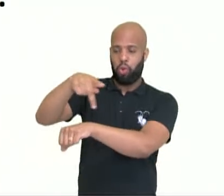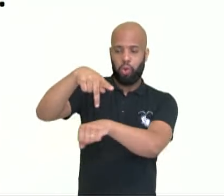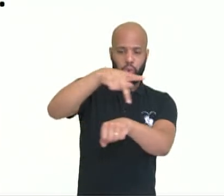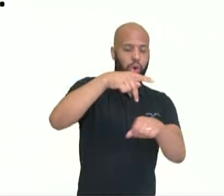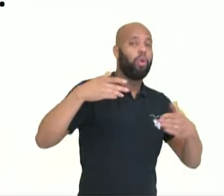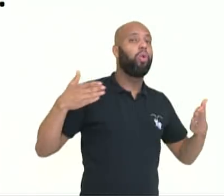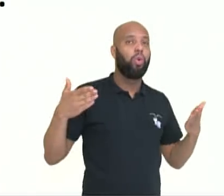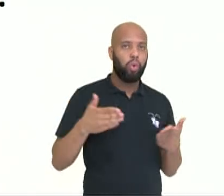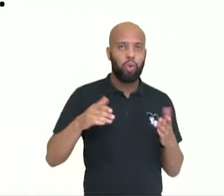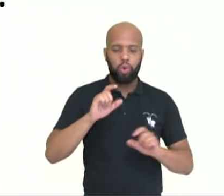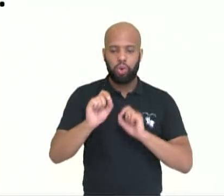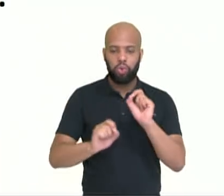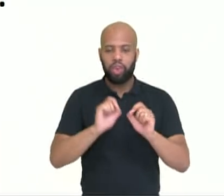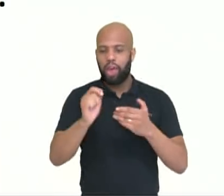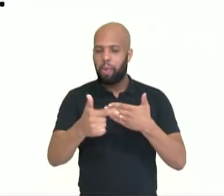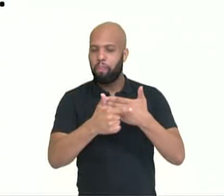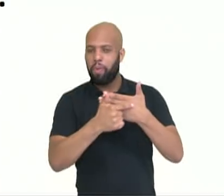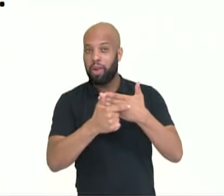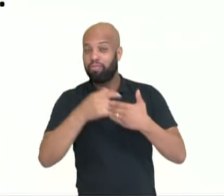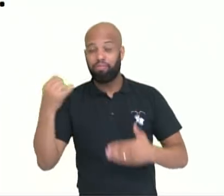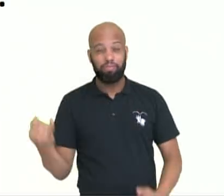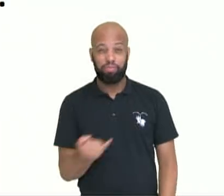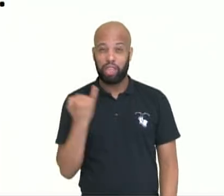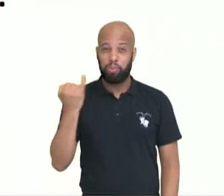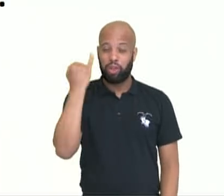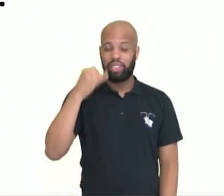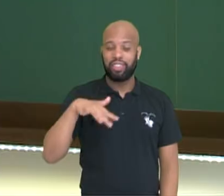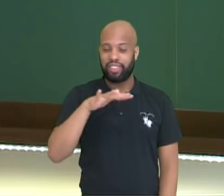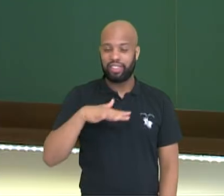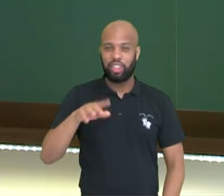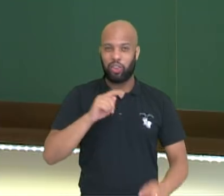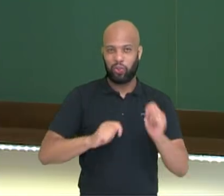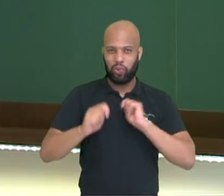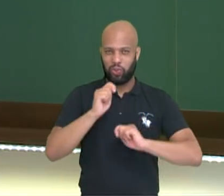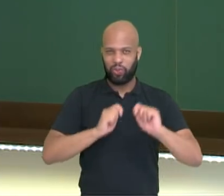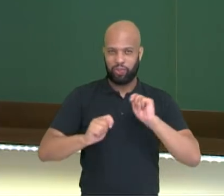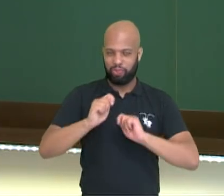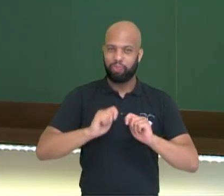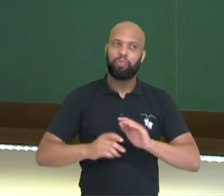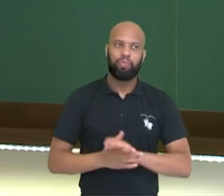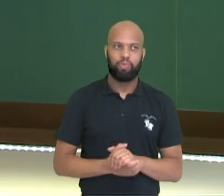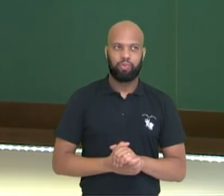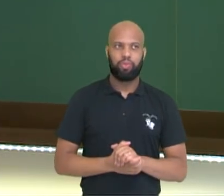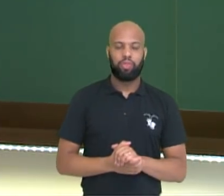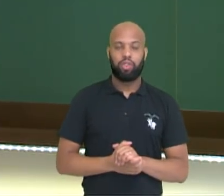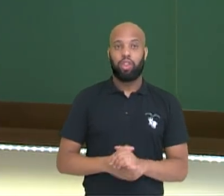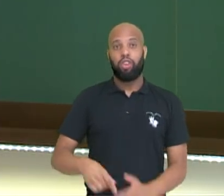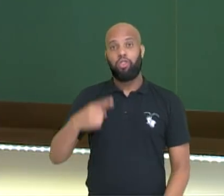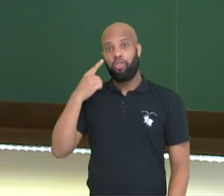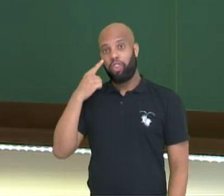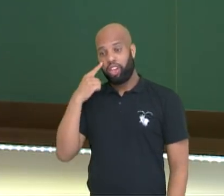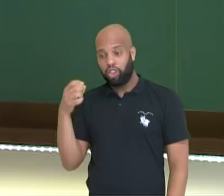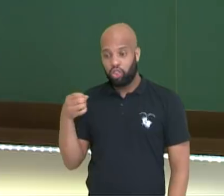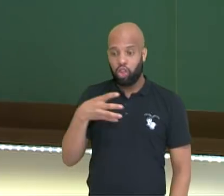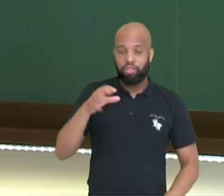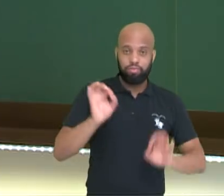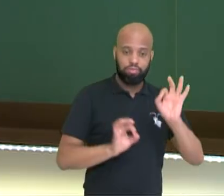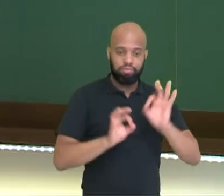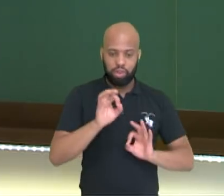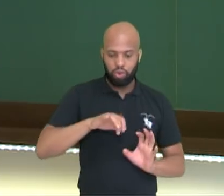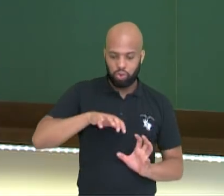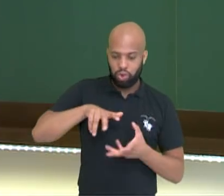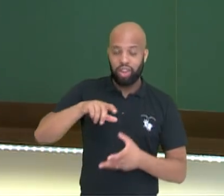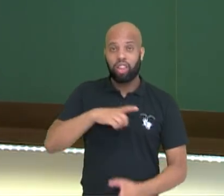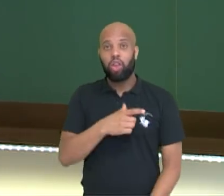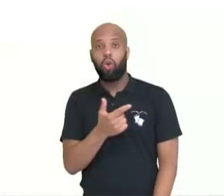apresentam hoje um papel de importância no cenário econômico global. E aqui a nova ordem mundial. Outras